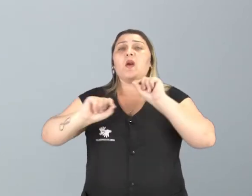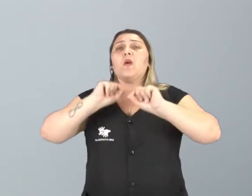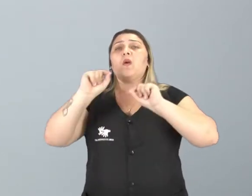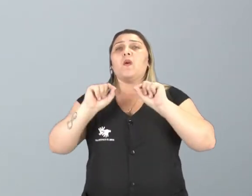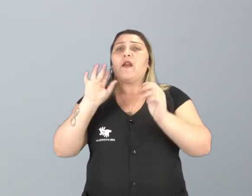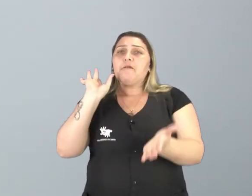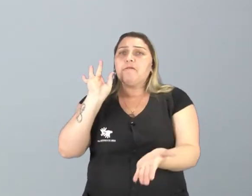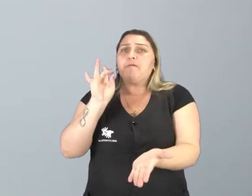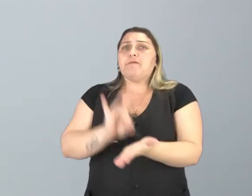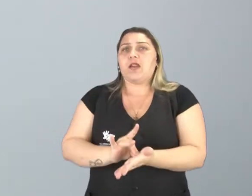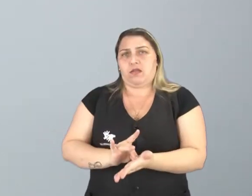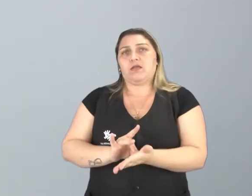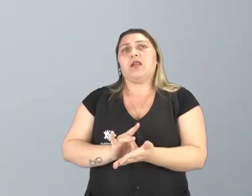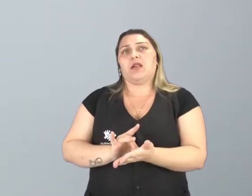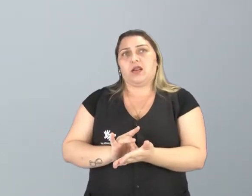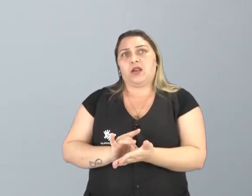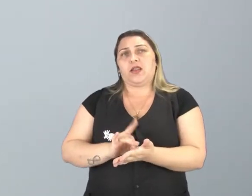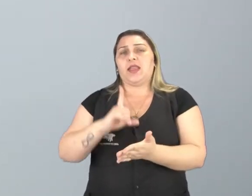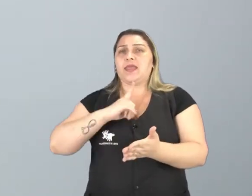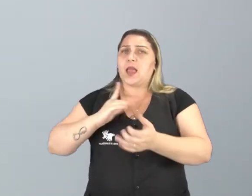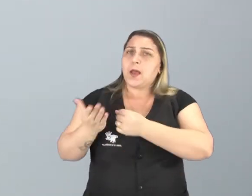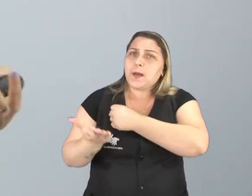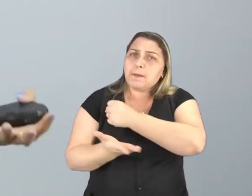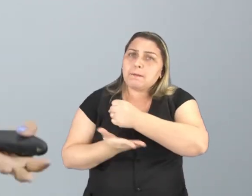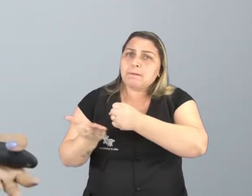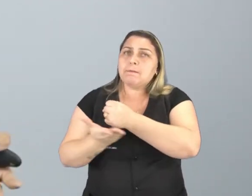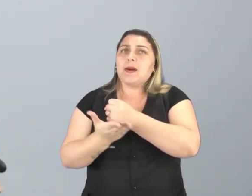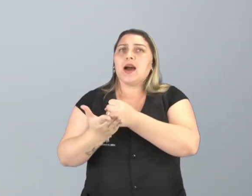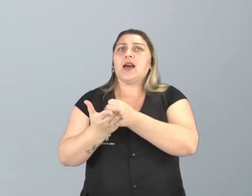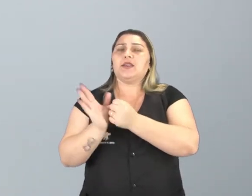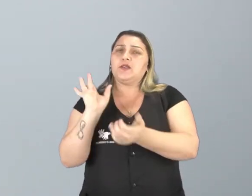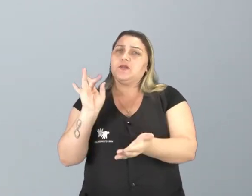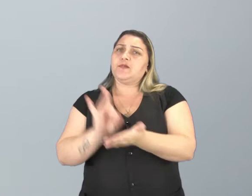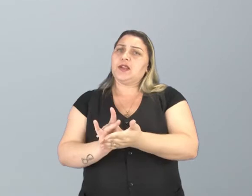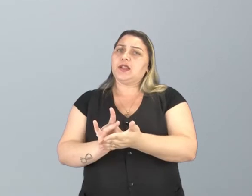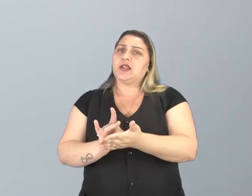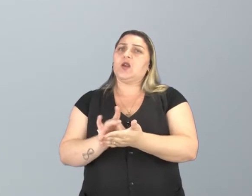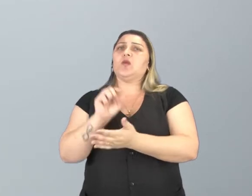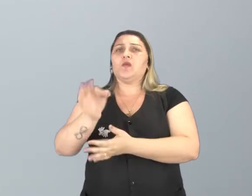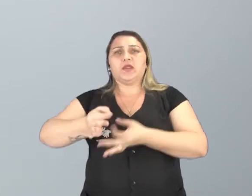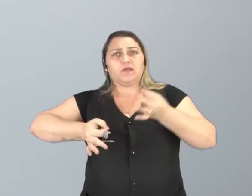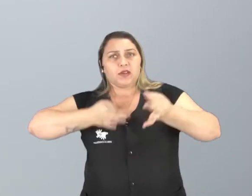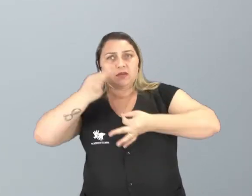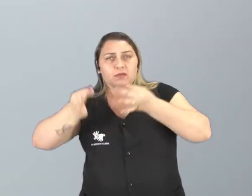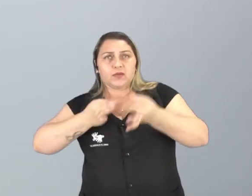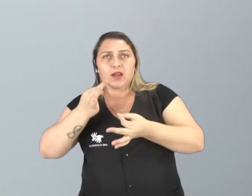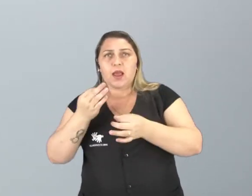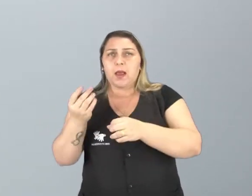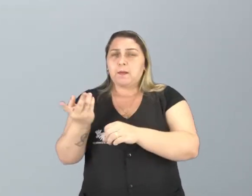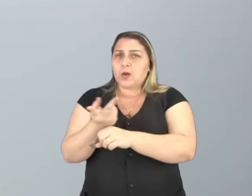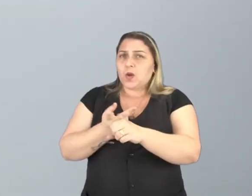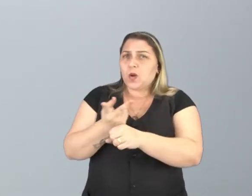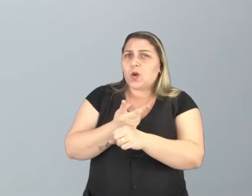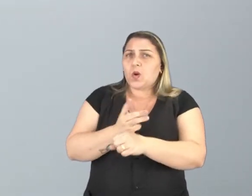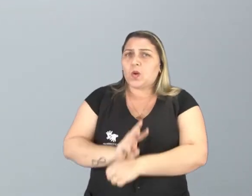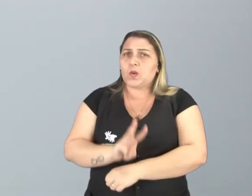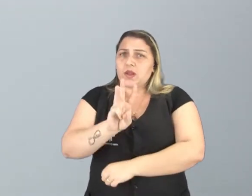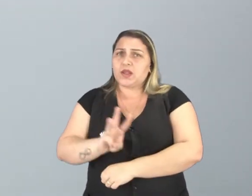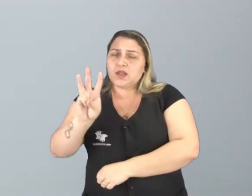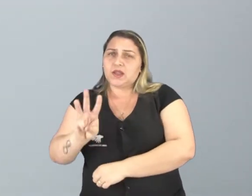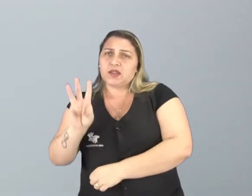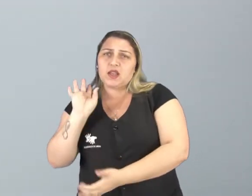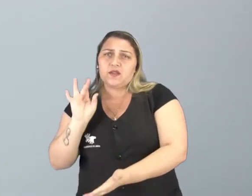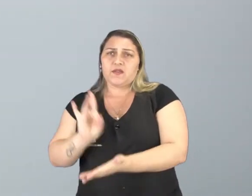verídicos, que tenham um embasamento real do que você vai argumentar. Então, busque sites confiáveis,